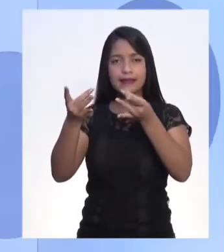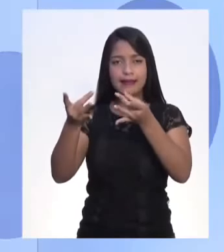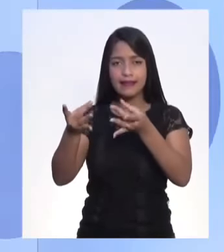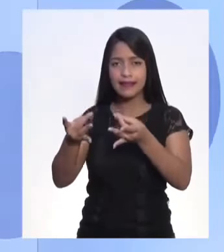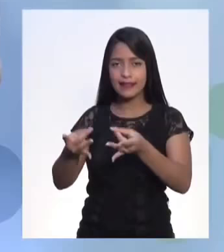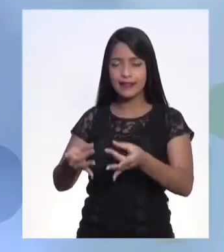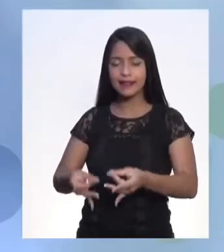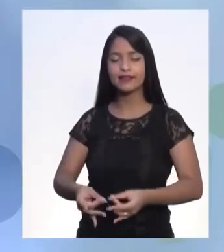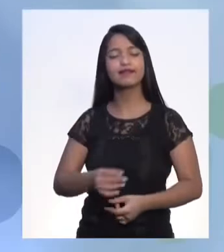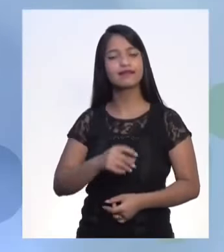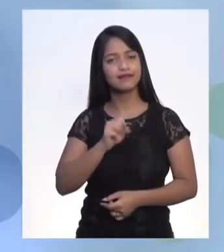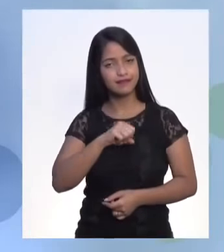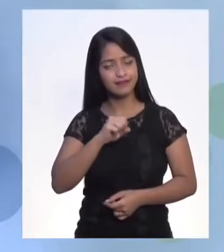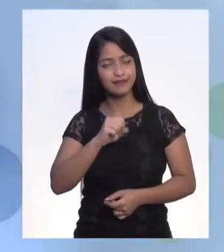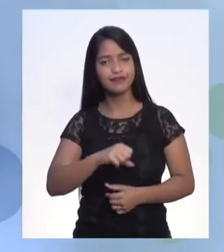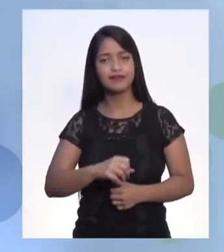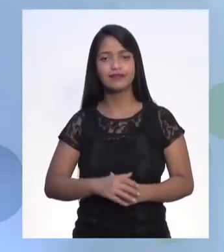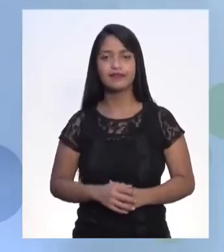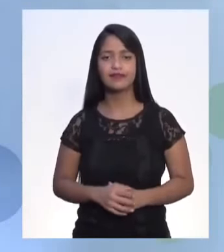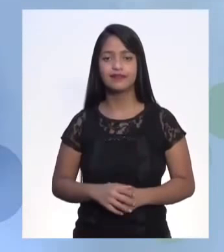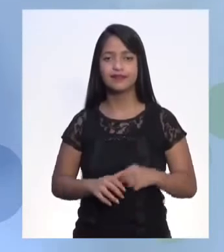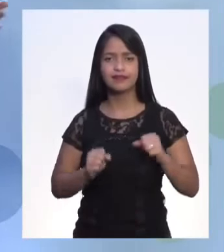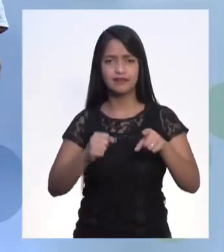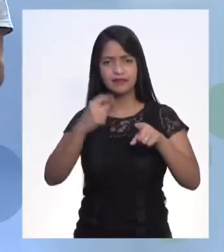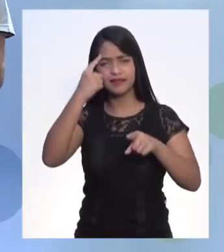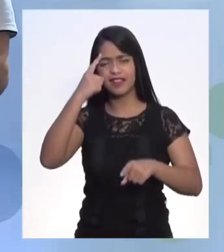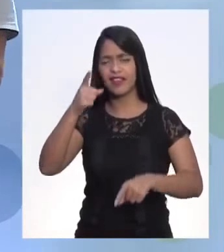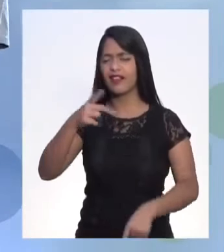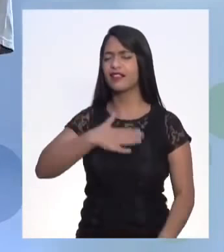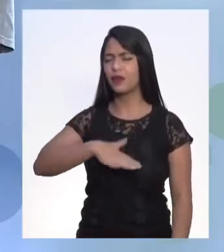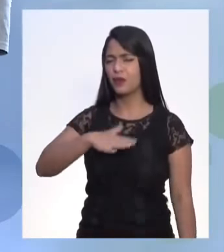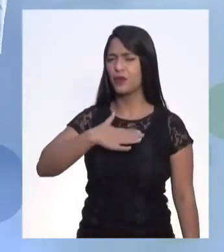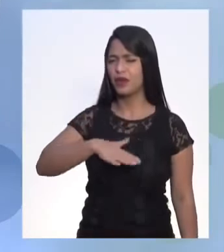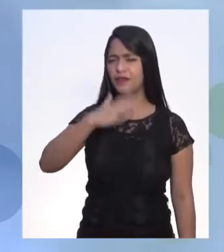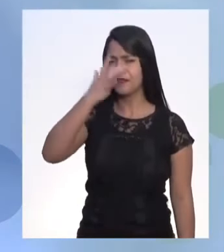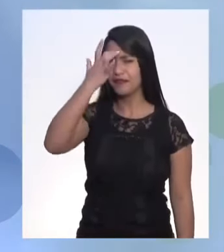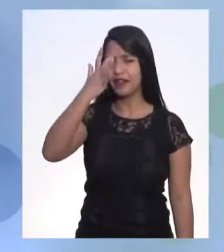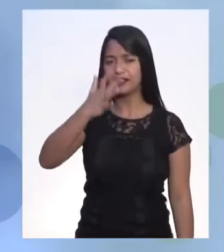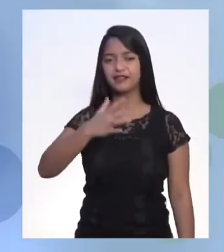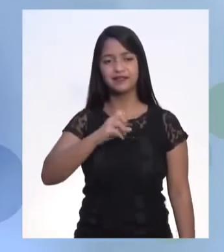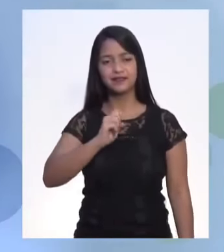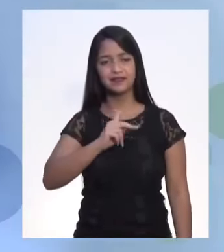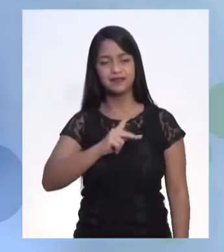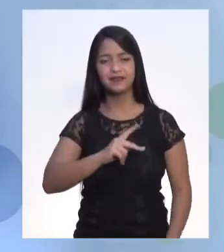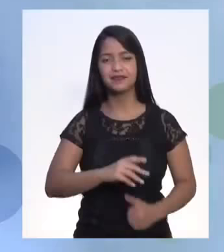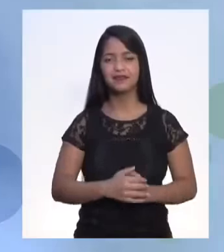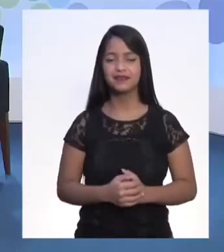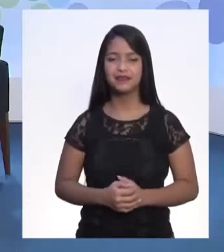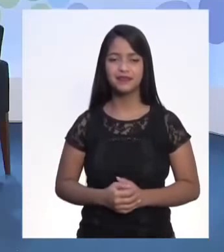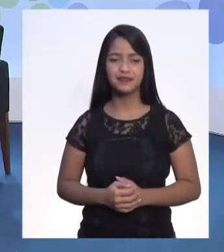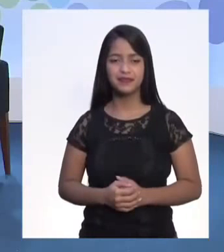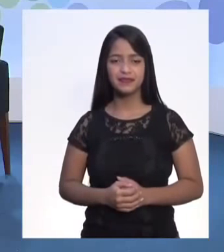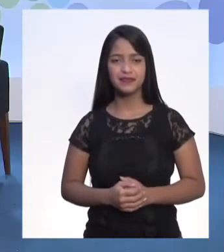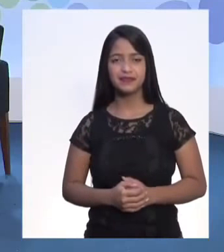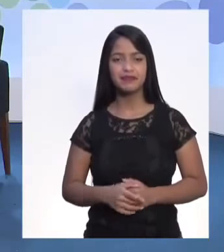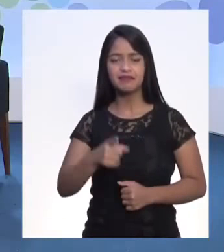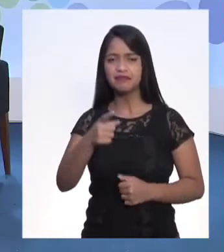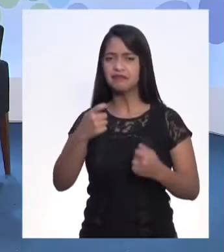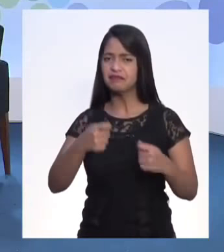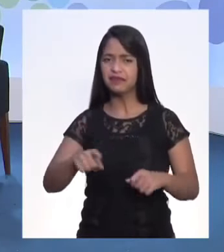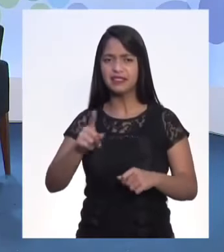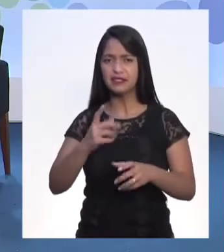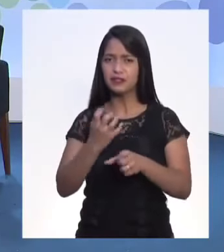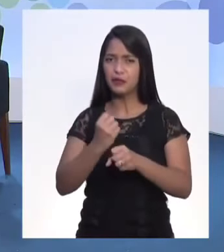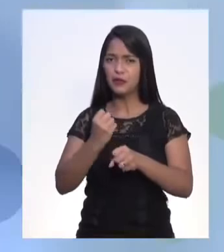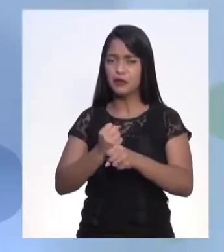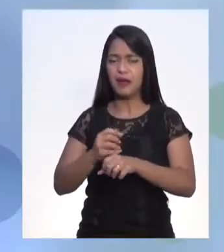59 era aí você vai dar o professor mais tranquilo demais tá beleza até aí tá tá tranquilo tá como ninguém vai fazer ficar fazendo conta